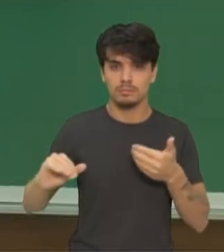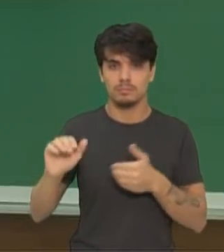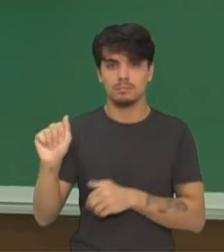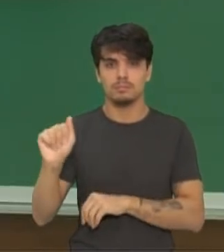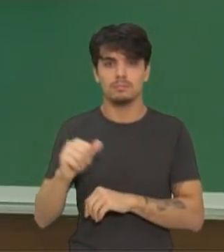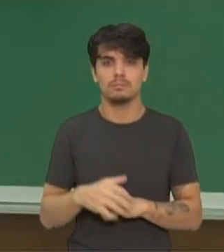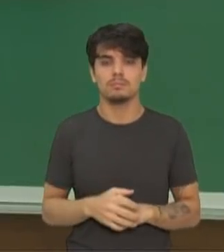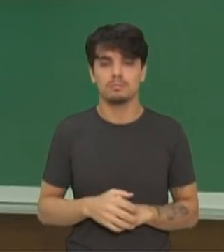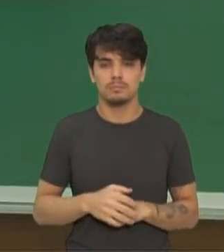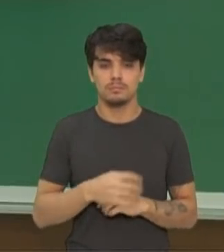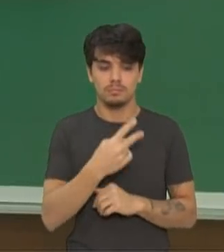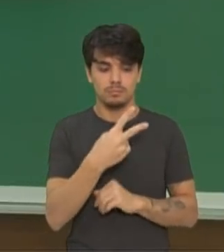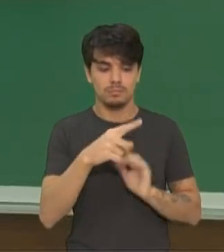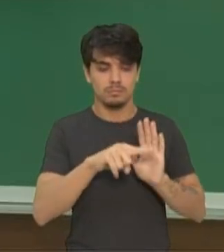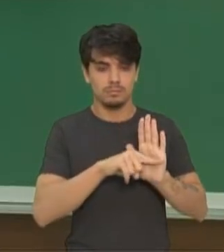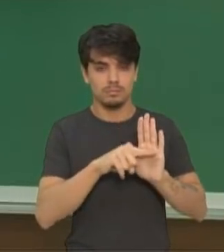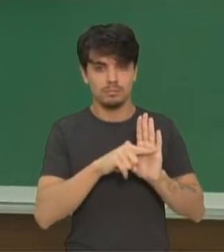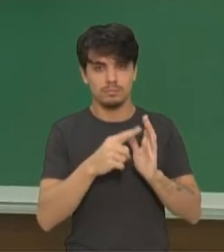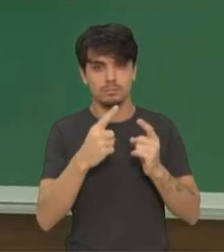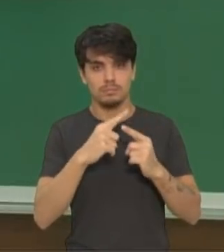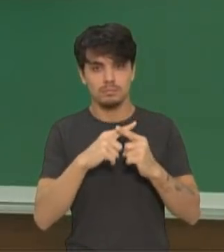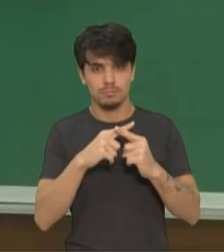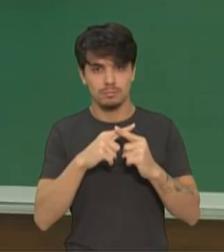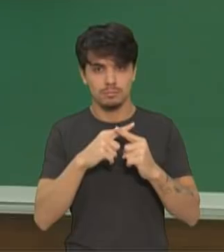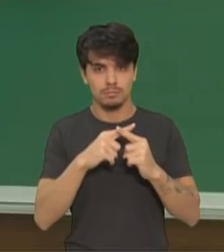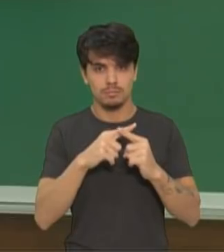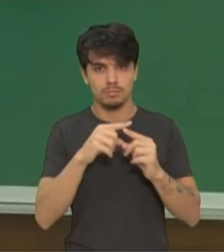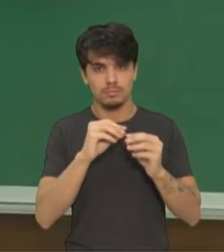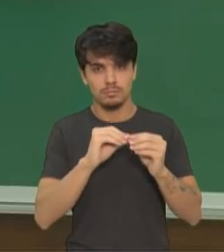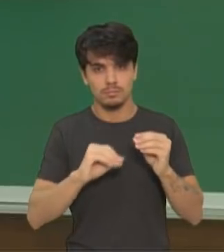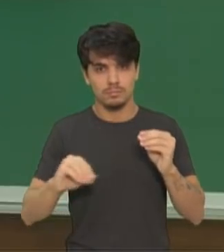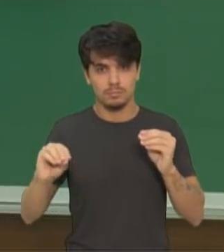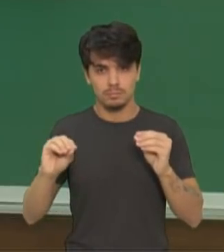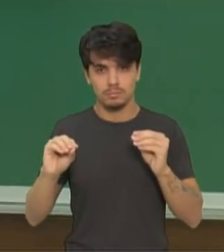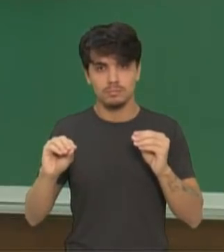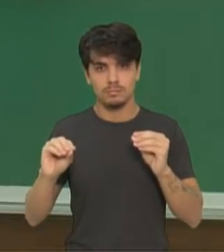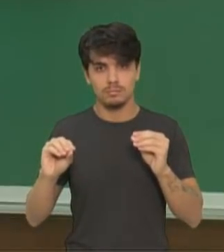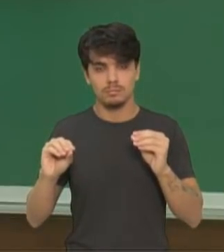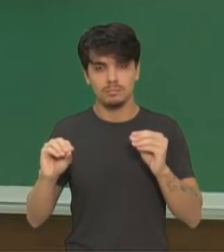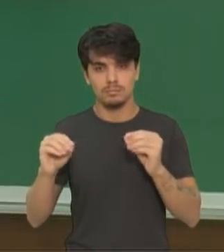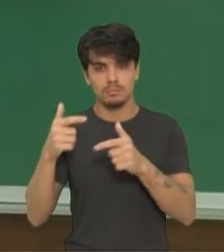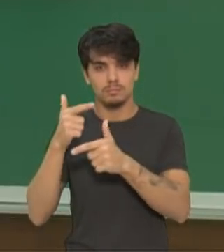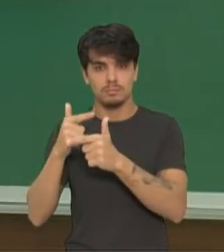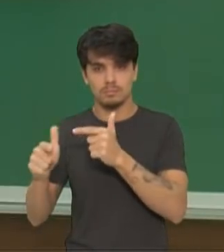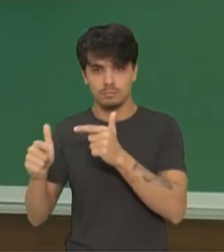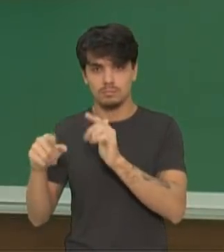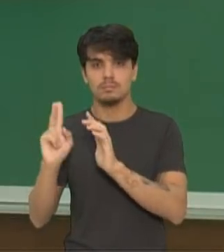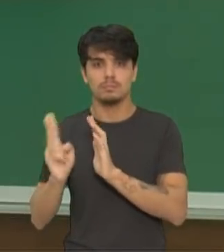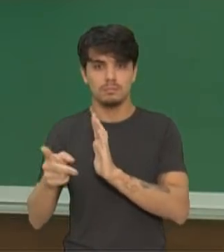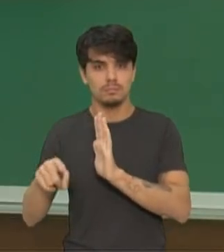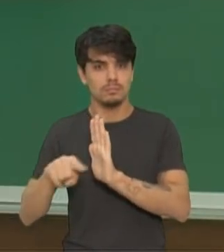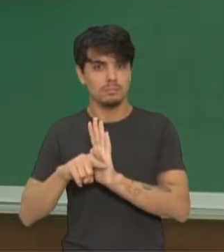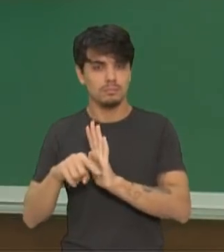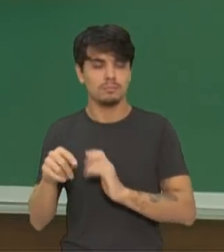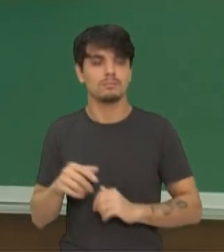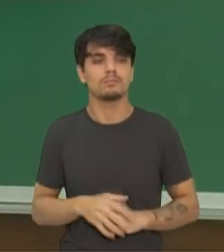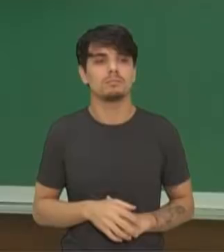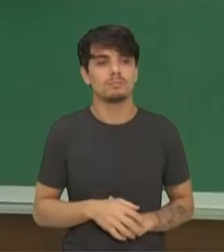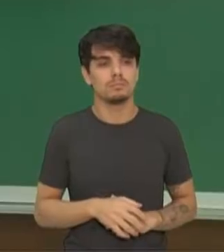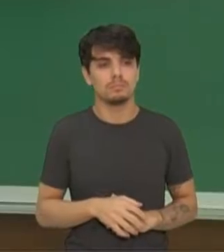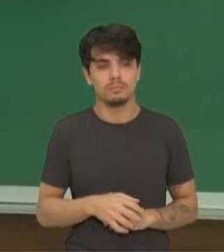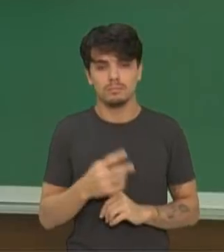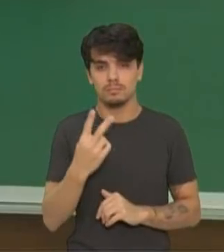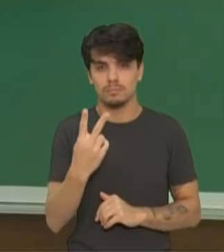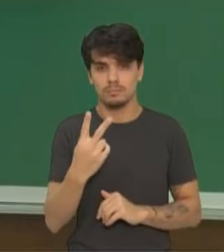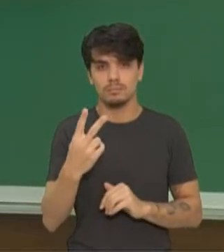2 negativo está multiplicando, ele vai ficar negativo, só que agora dividindo. Então, 2B divididos